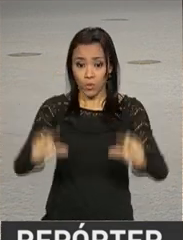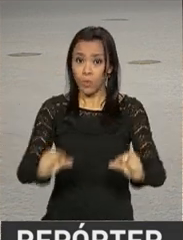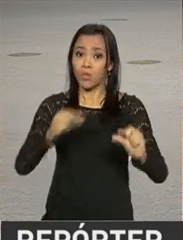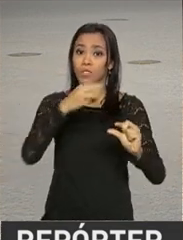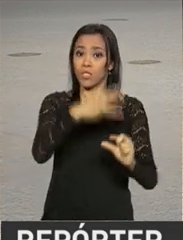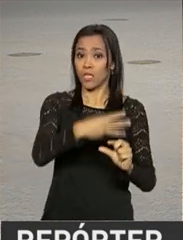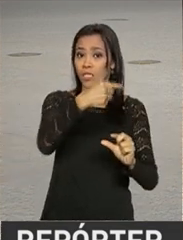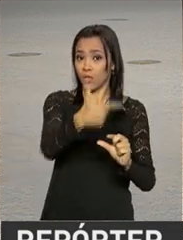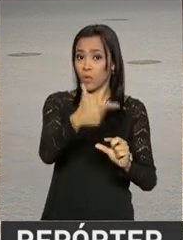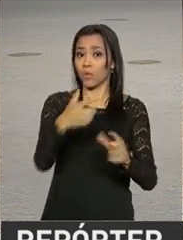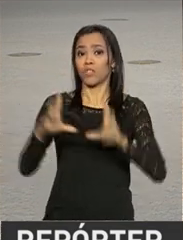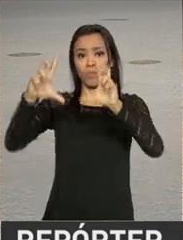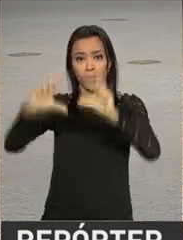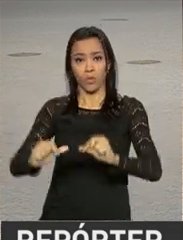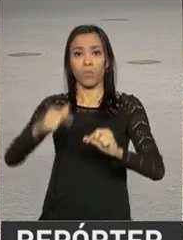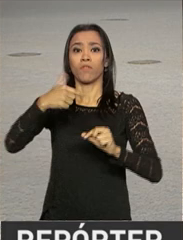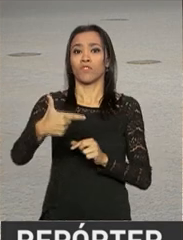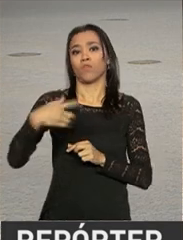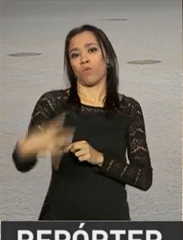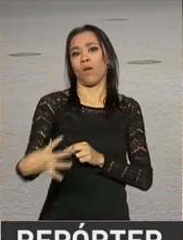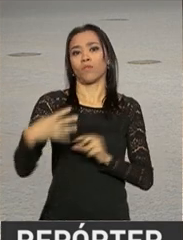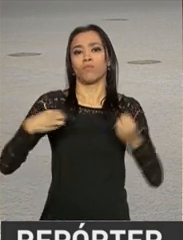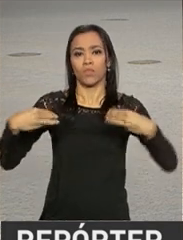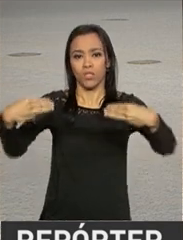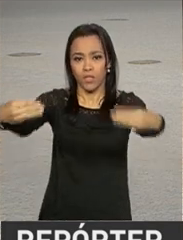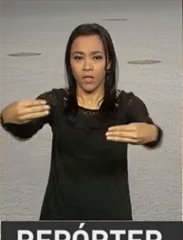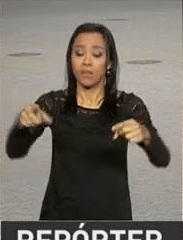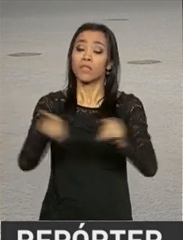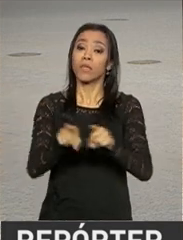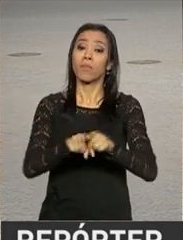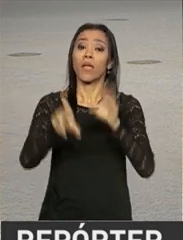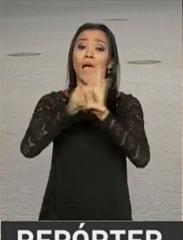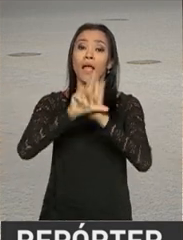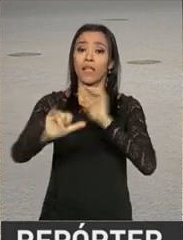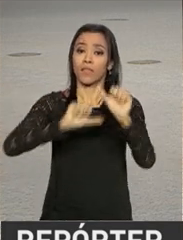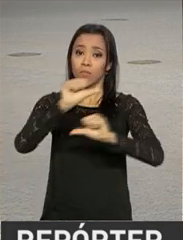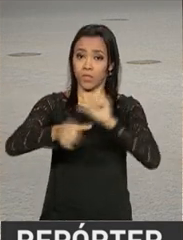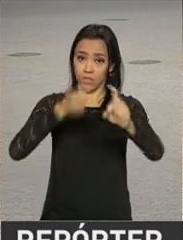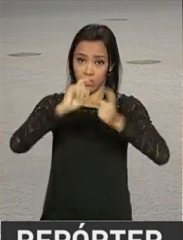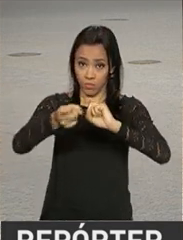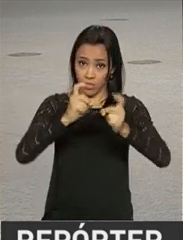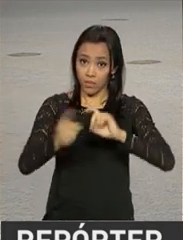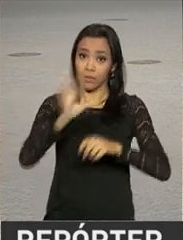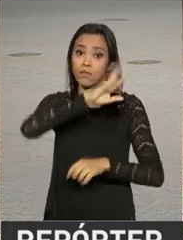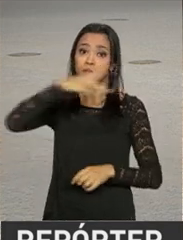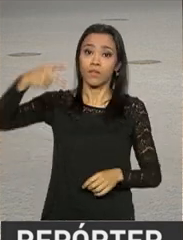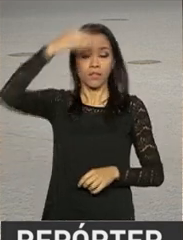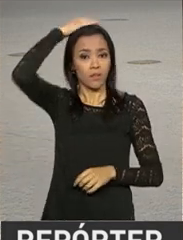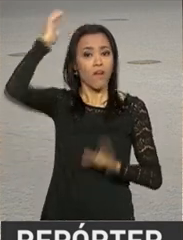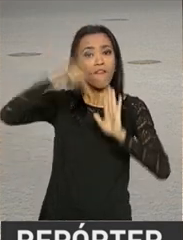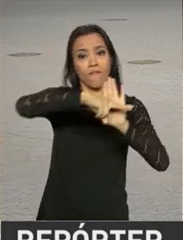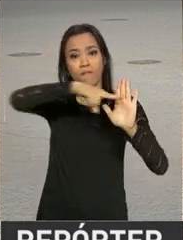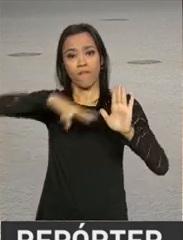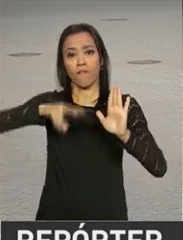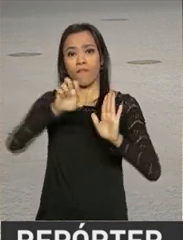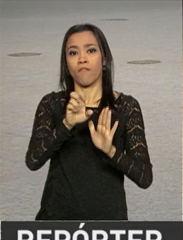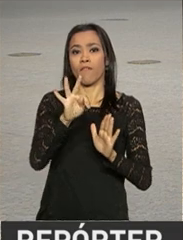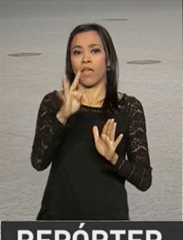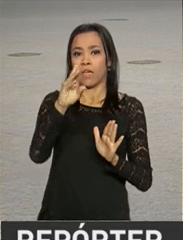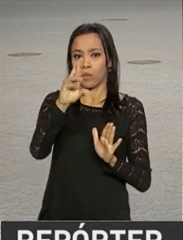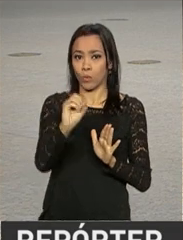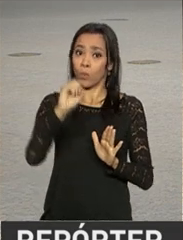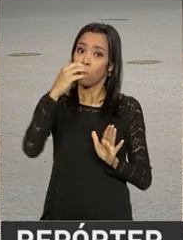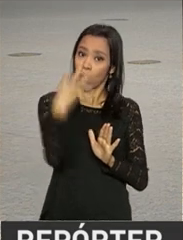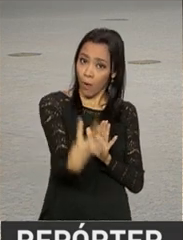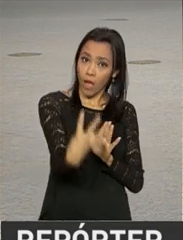de 32 para 24. Ao sancionar a lei da reforma administrativa, o presidente Michel Temer vetou 4 dispositivos aprovados pelo